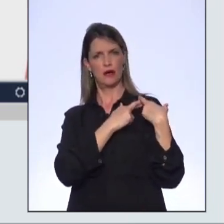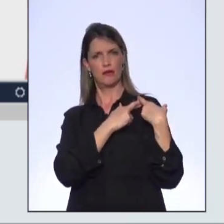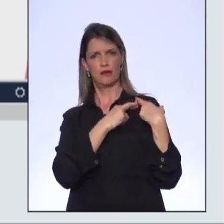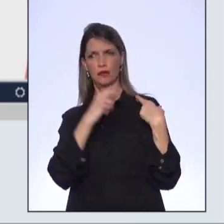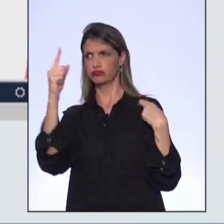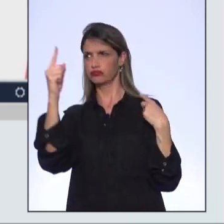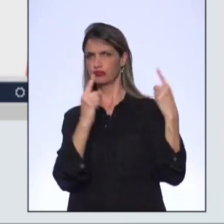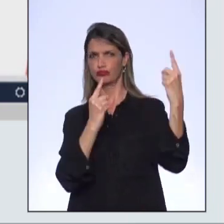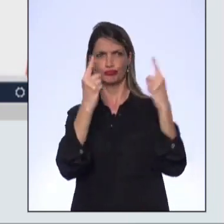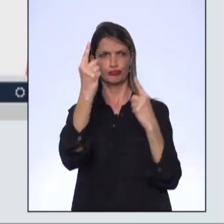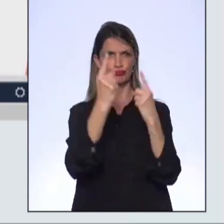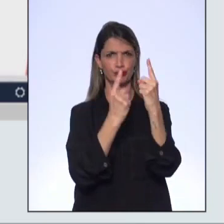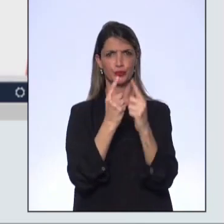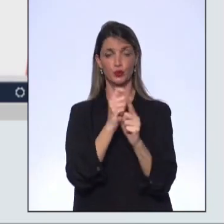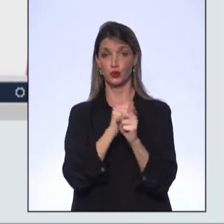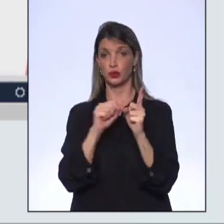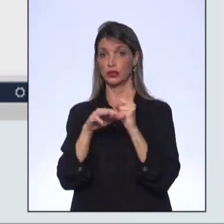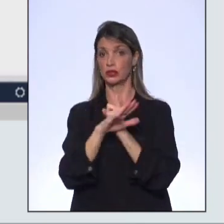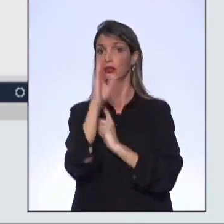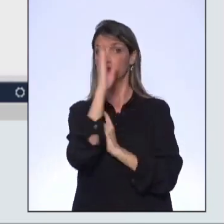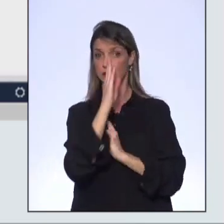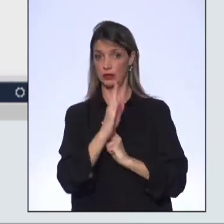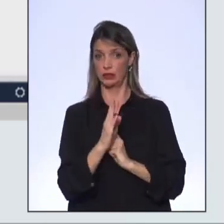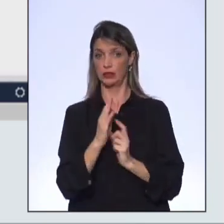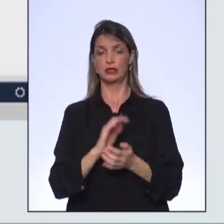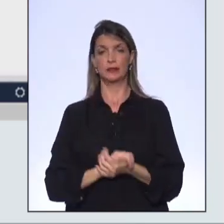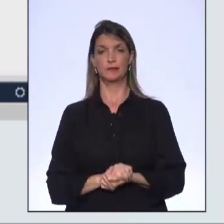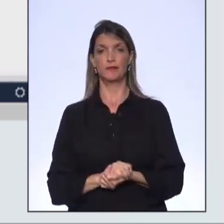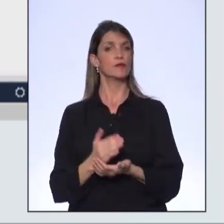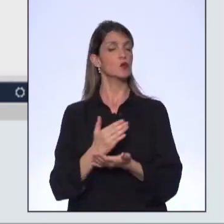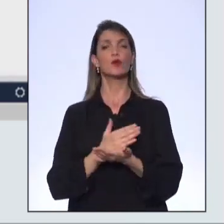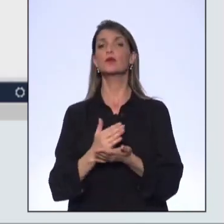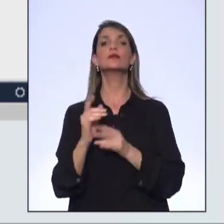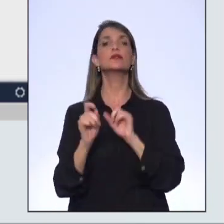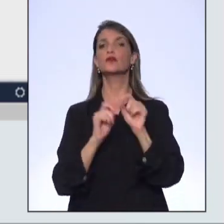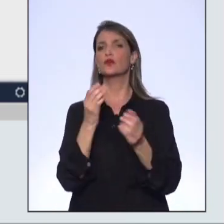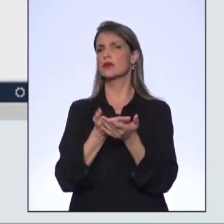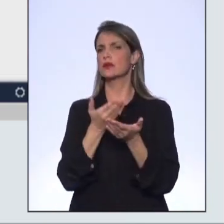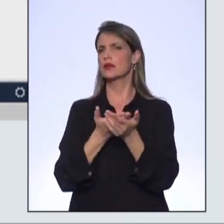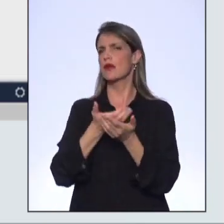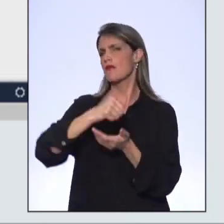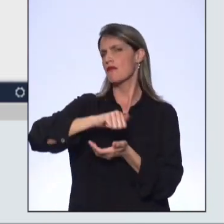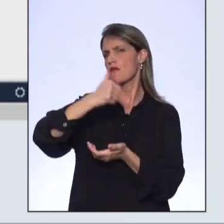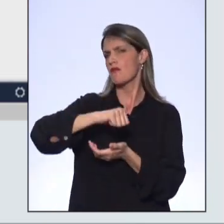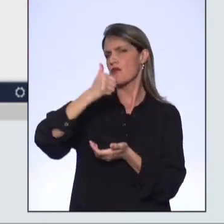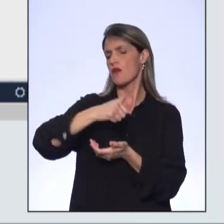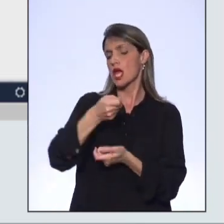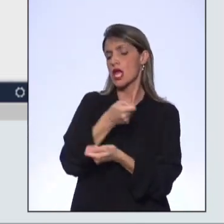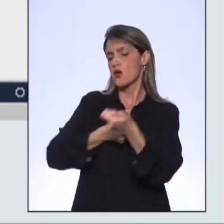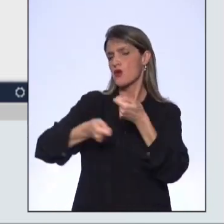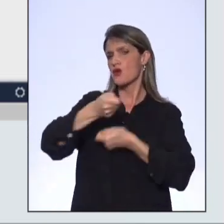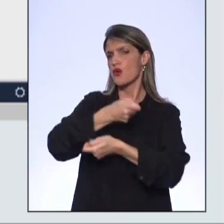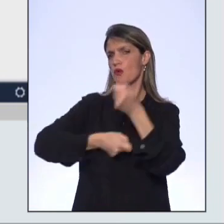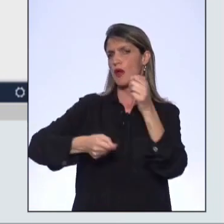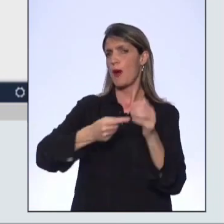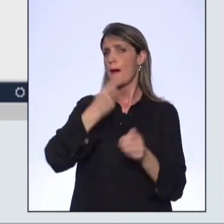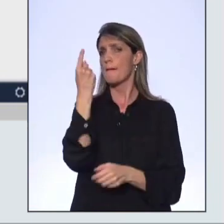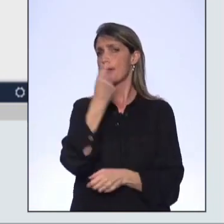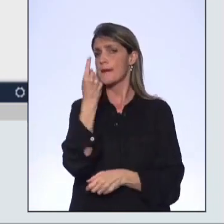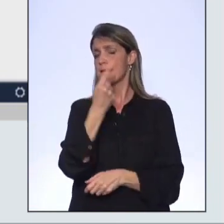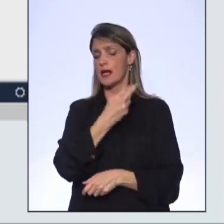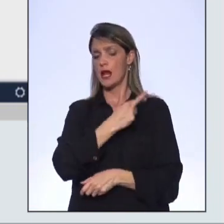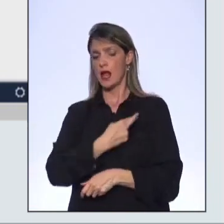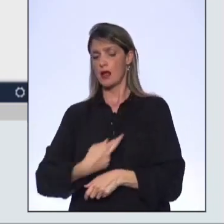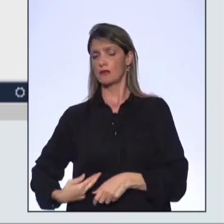na sociedade brasileira. Então, vamos começar a nossa aula analisando a economia da Primeira República